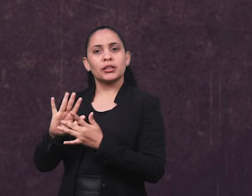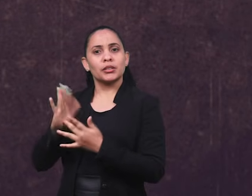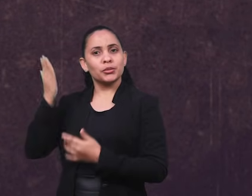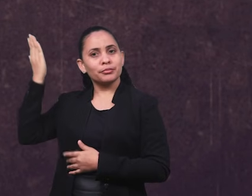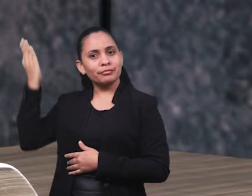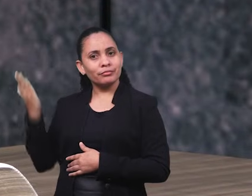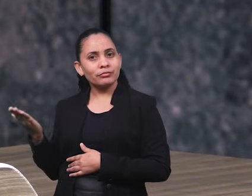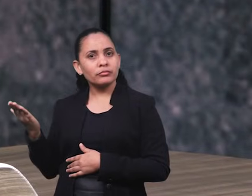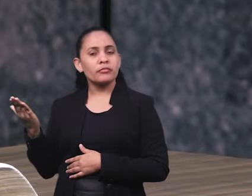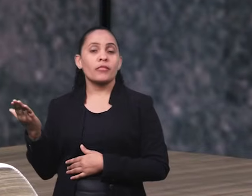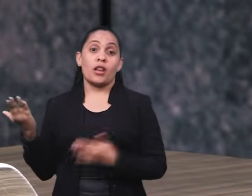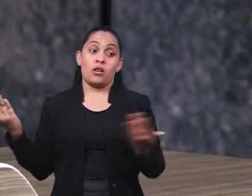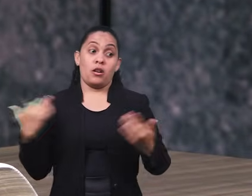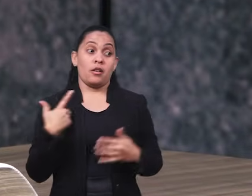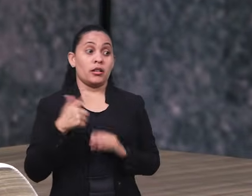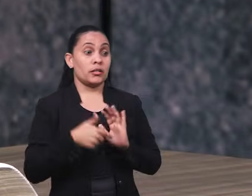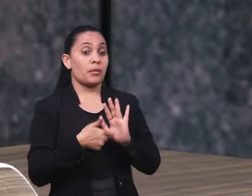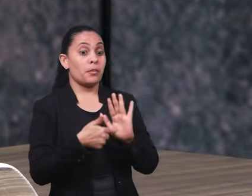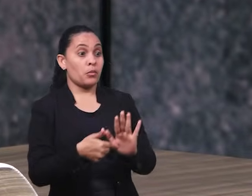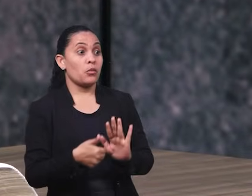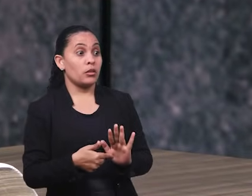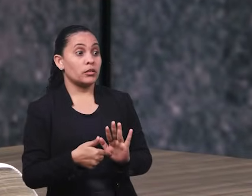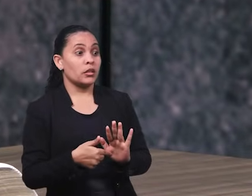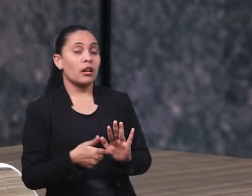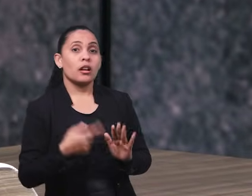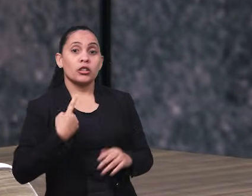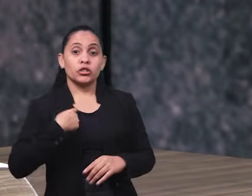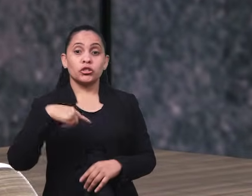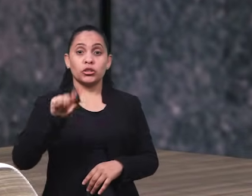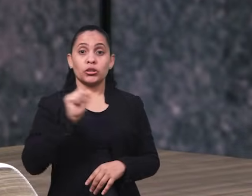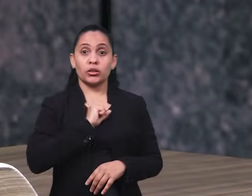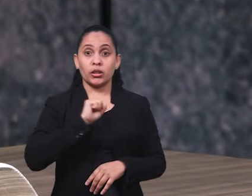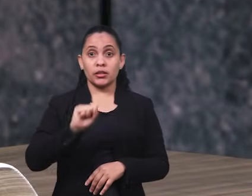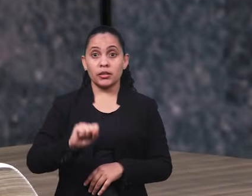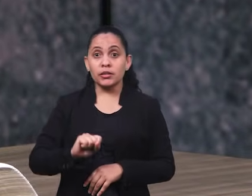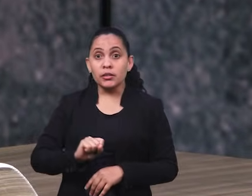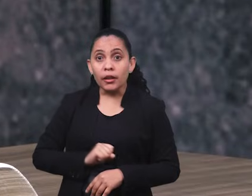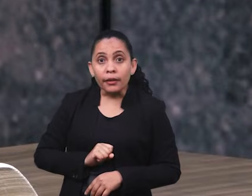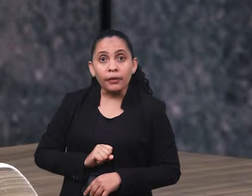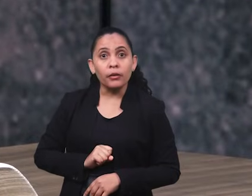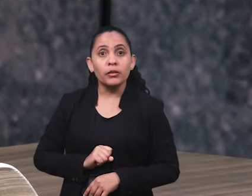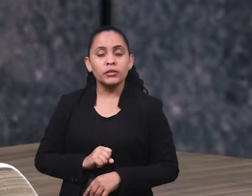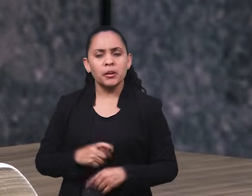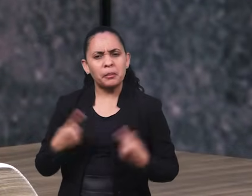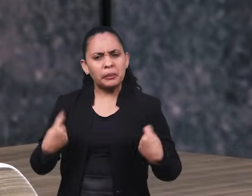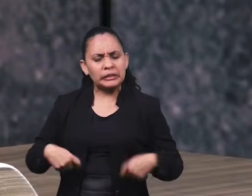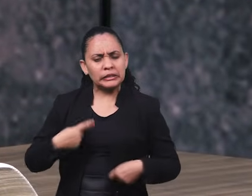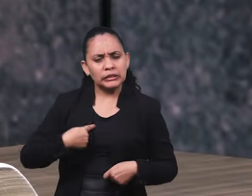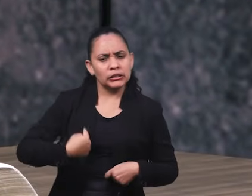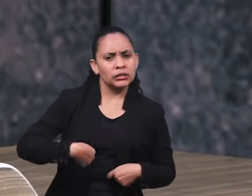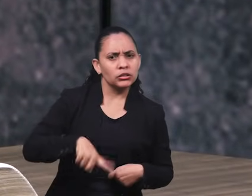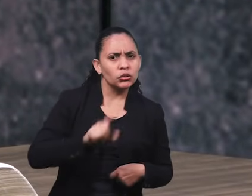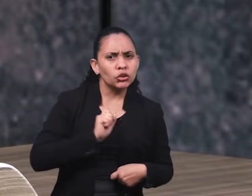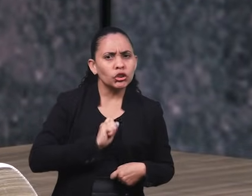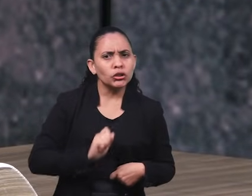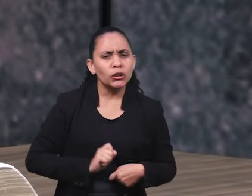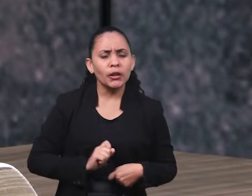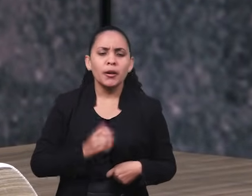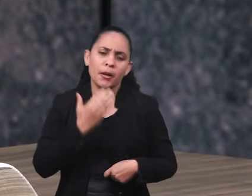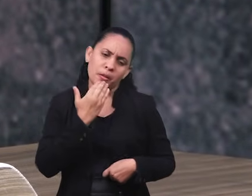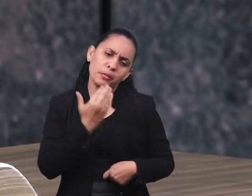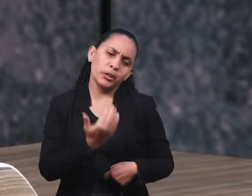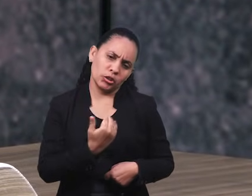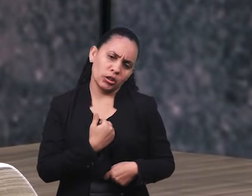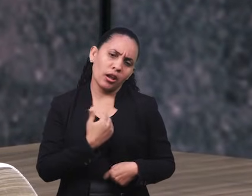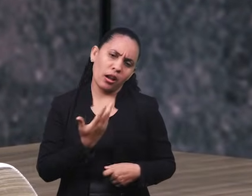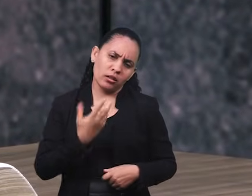homem. Você elimina a necessidade de ir até o sacerdote. Um dos sacramentos da igreja